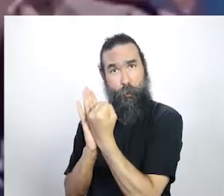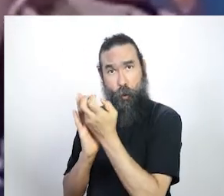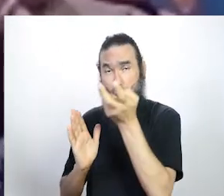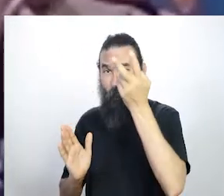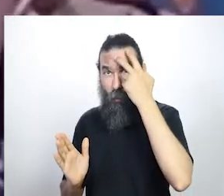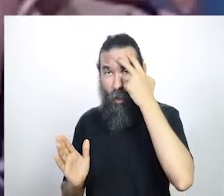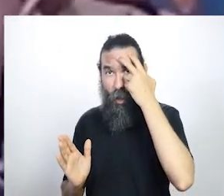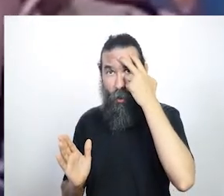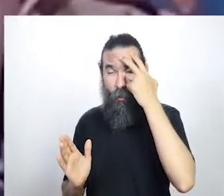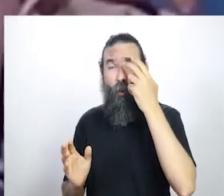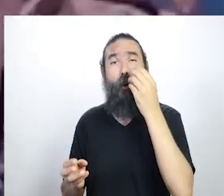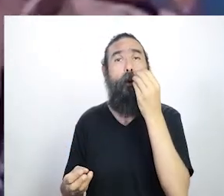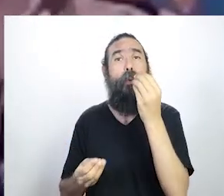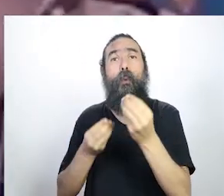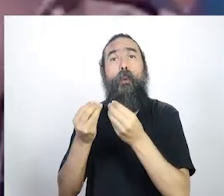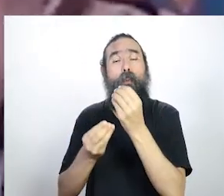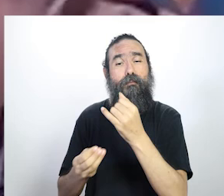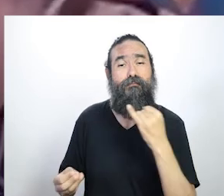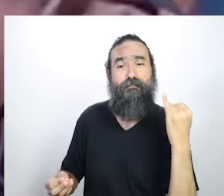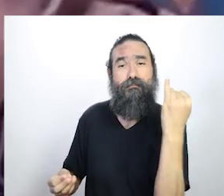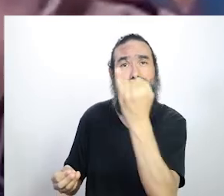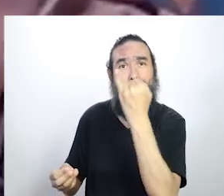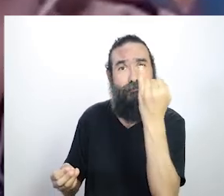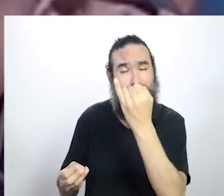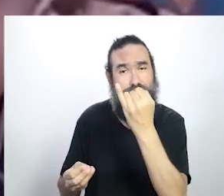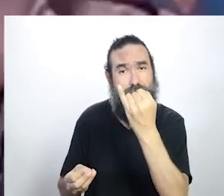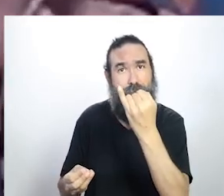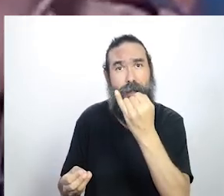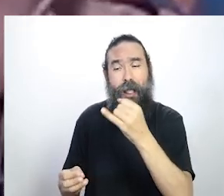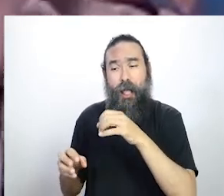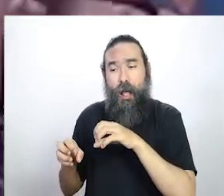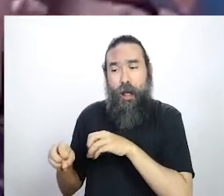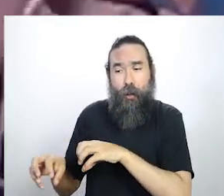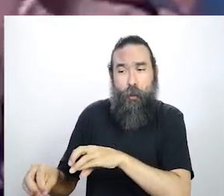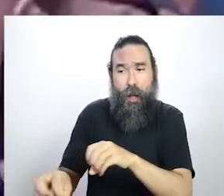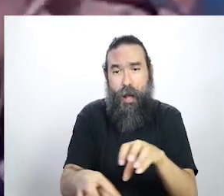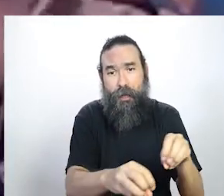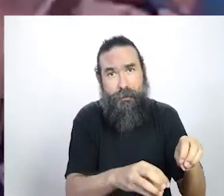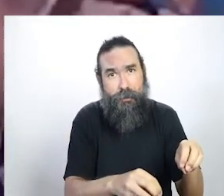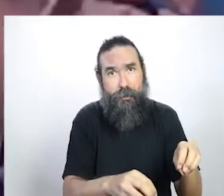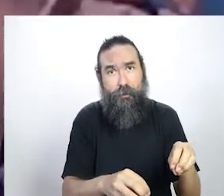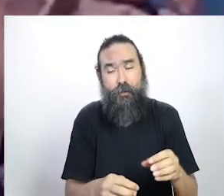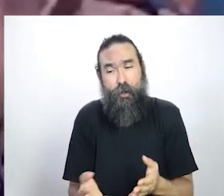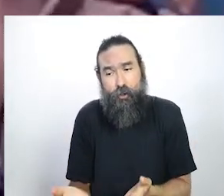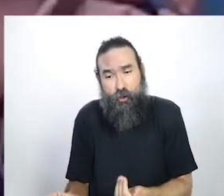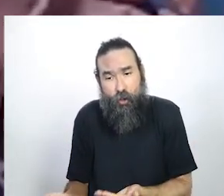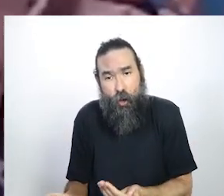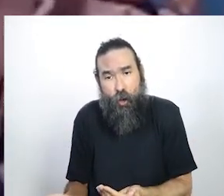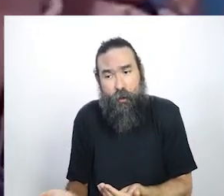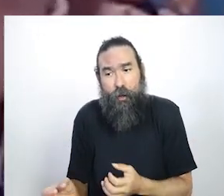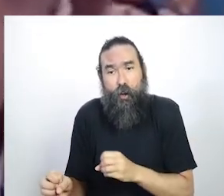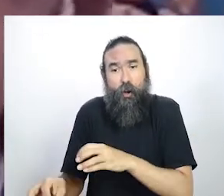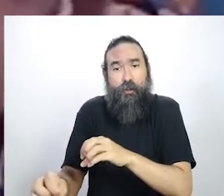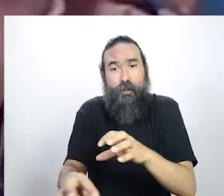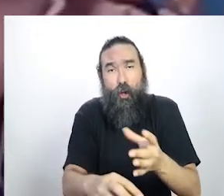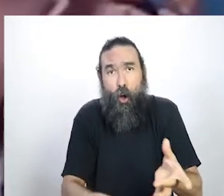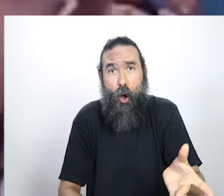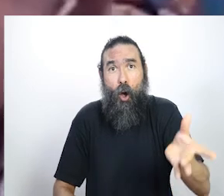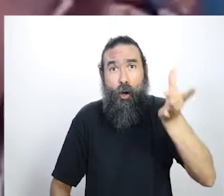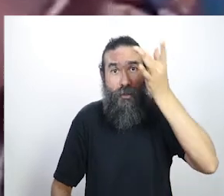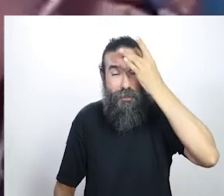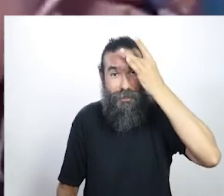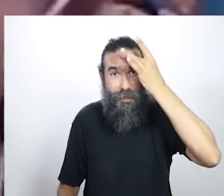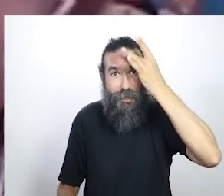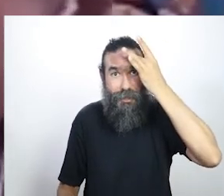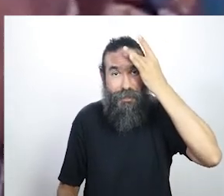integra à educação como protagonista, as crianças, os jovens como protagonista, como lugar mesmo